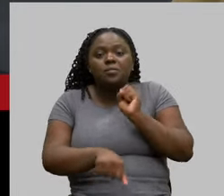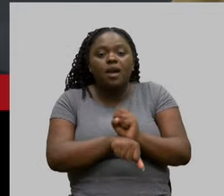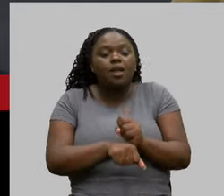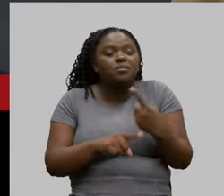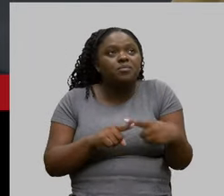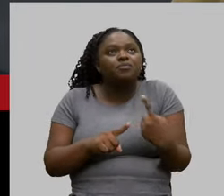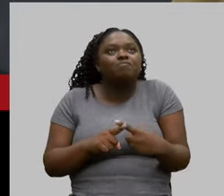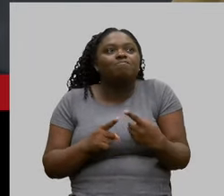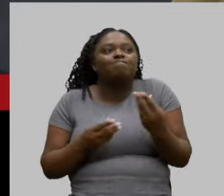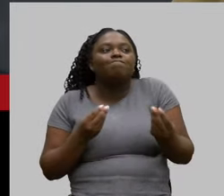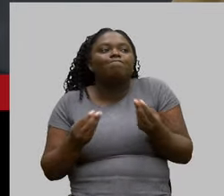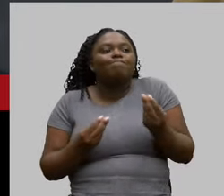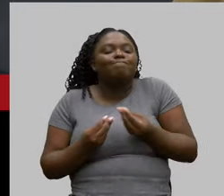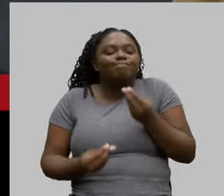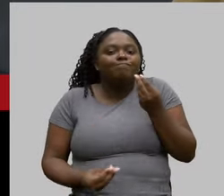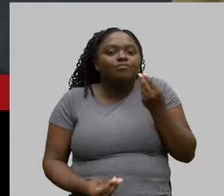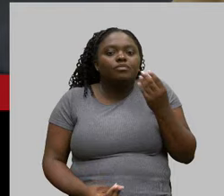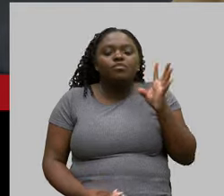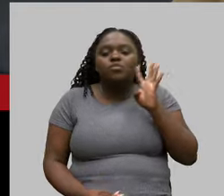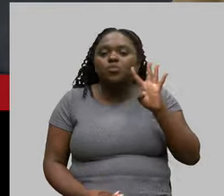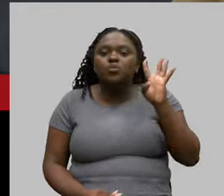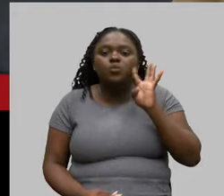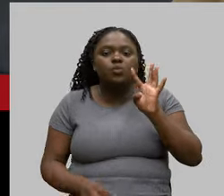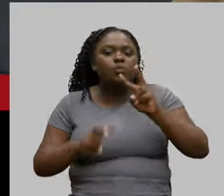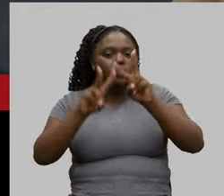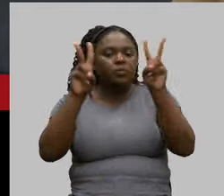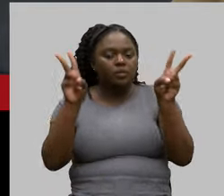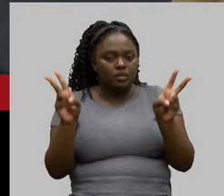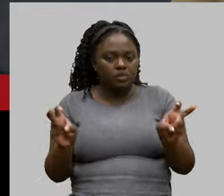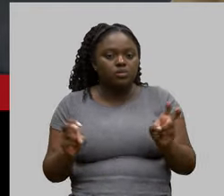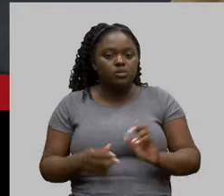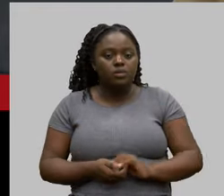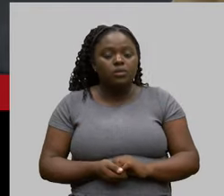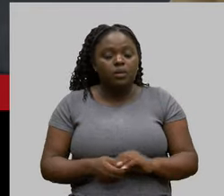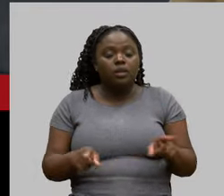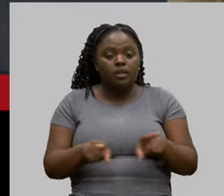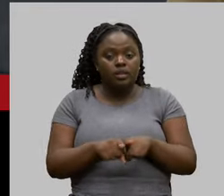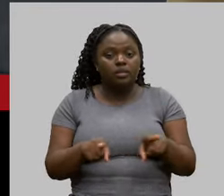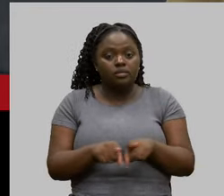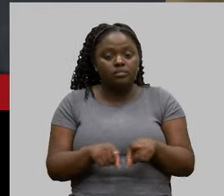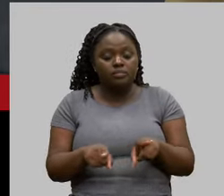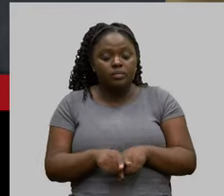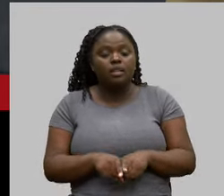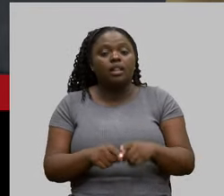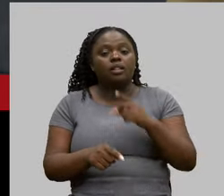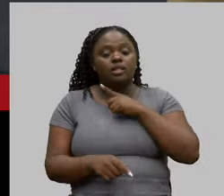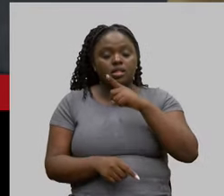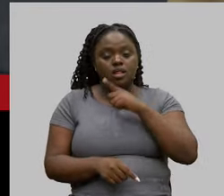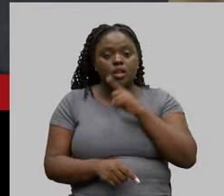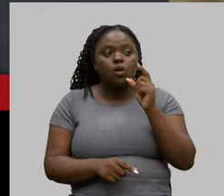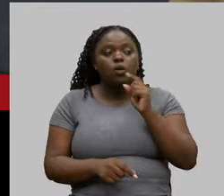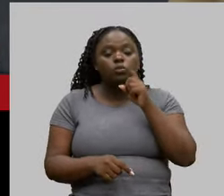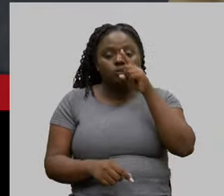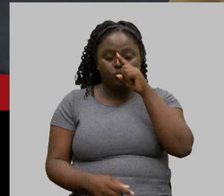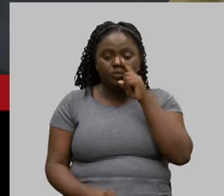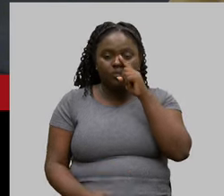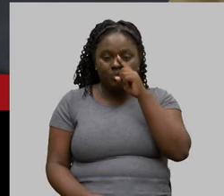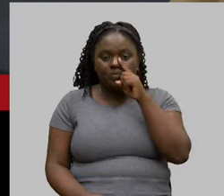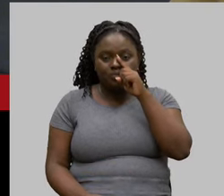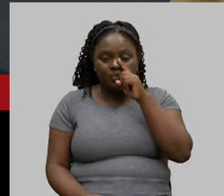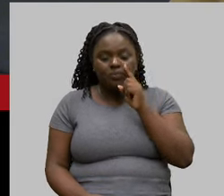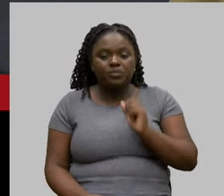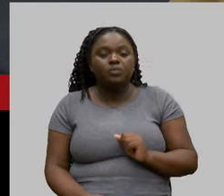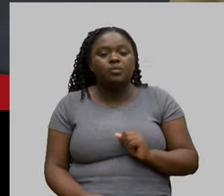eh interessante que é o assunto e nesse sentido os regimes próprios Eles correm realmente um certo risco e é esse